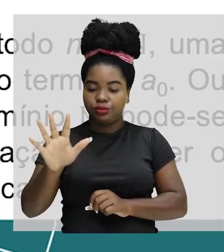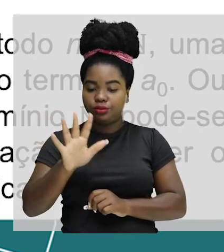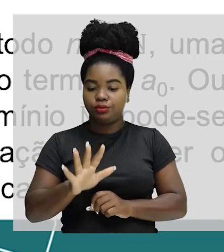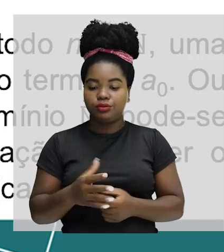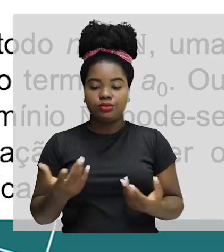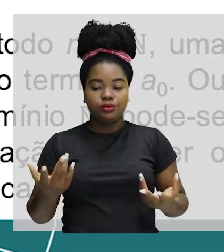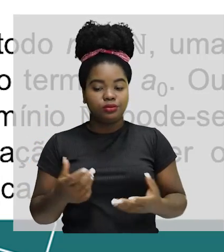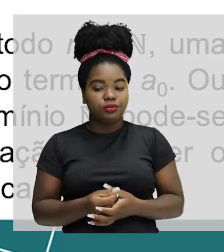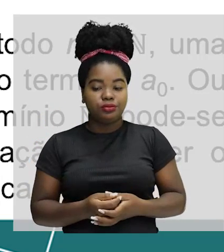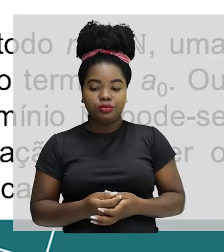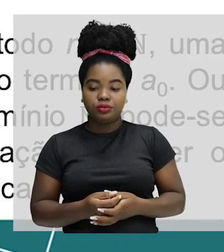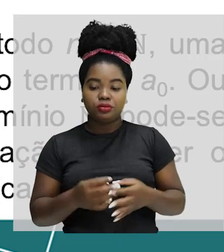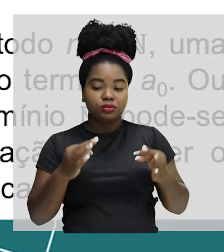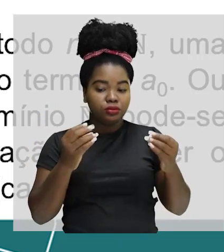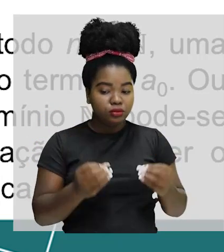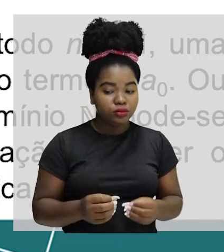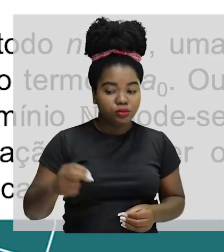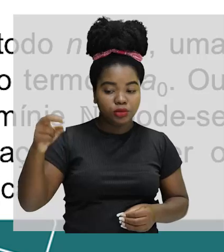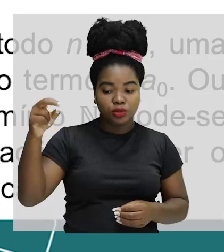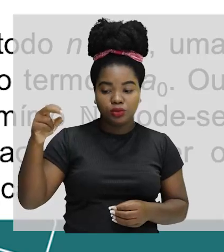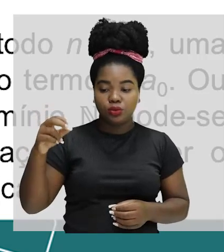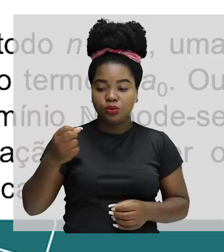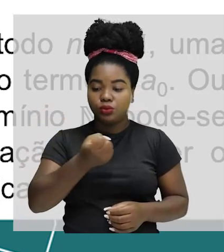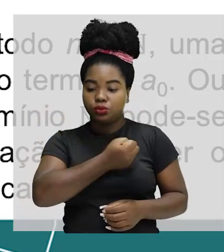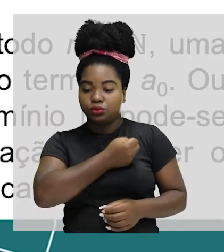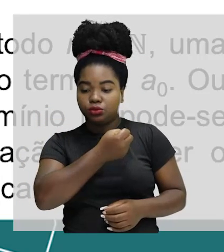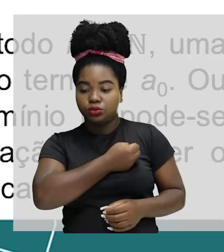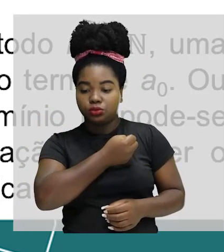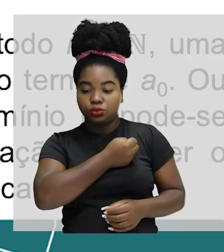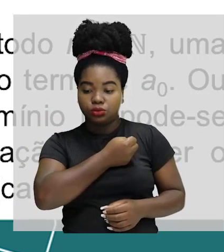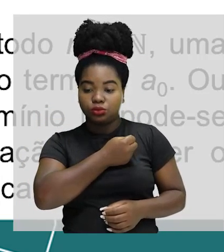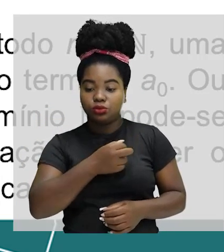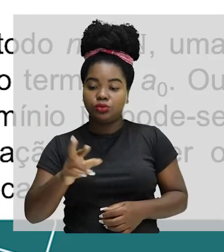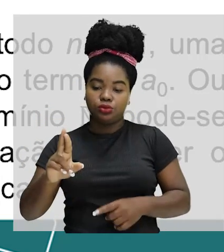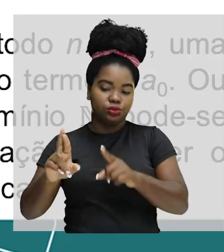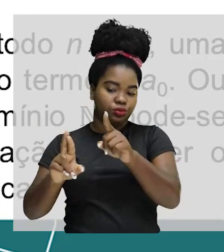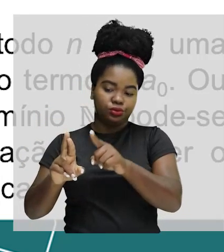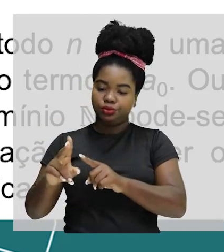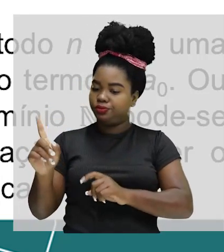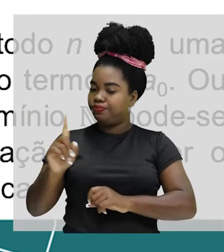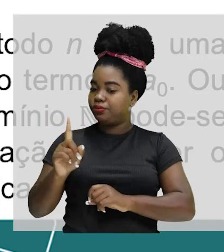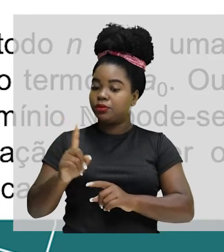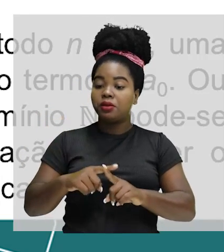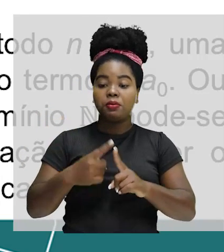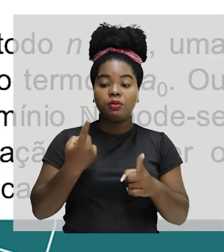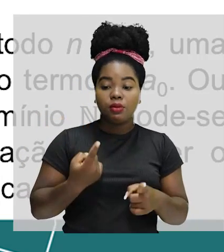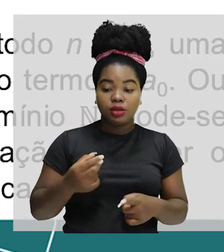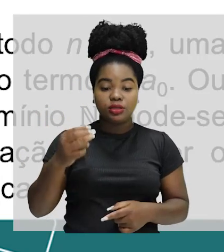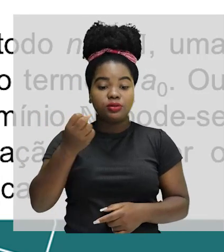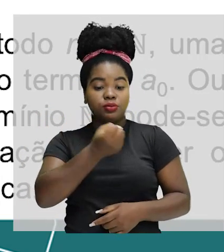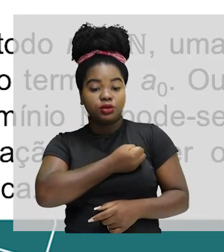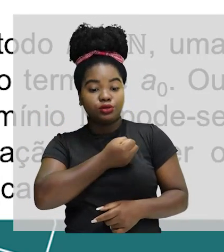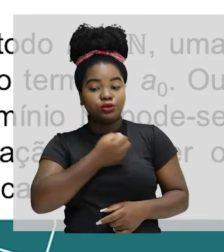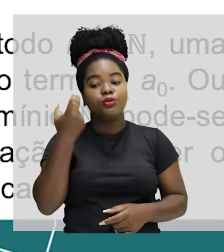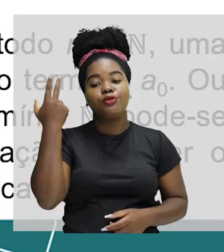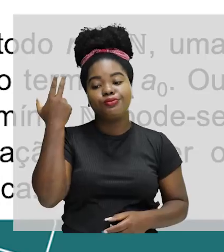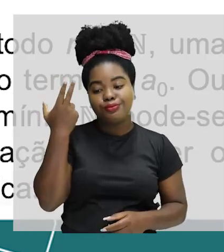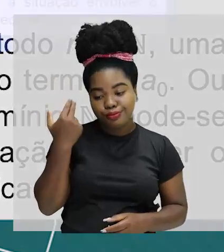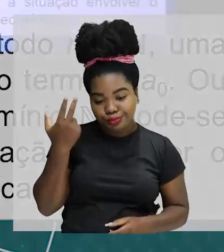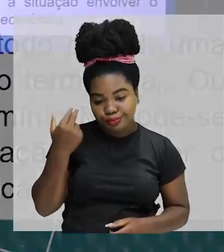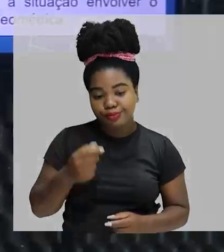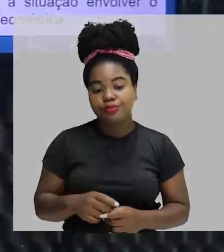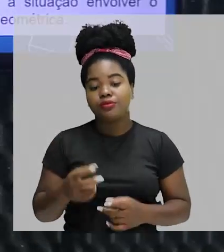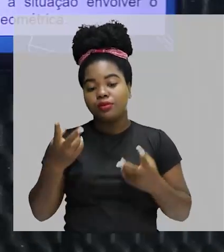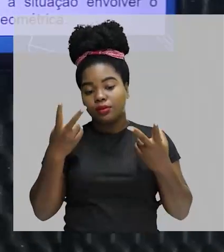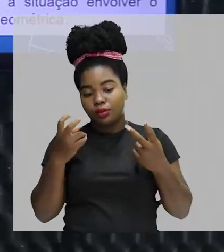não vai valer para todo número real, mas sim para todo número natural. perceba que aqui, né, o conjunto dos